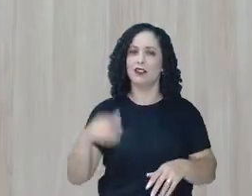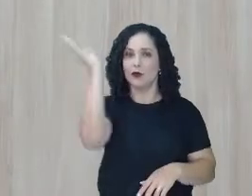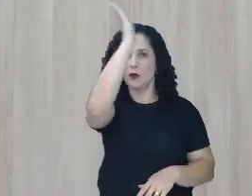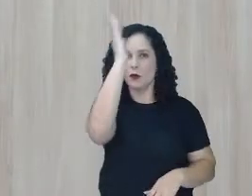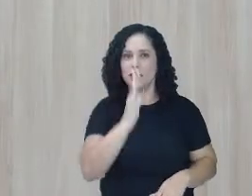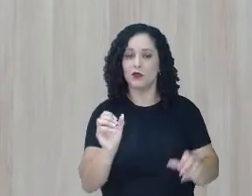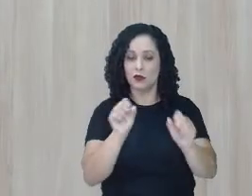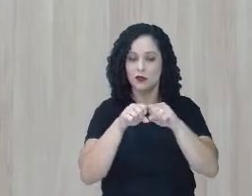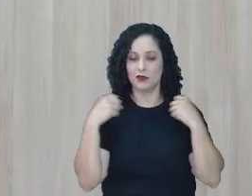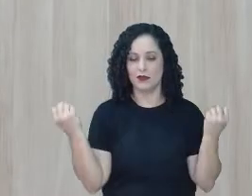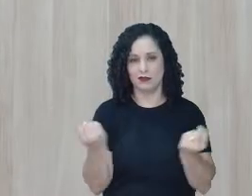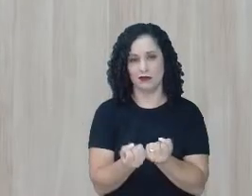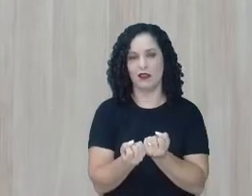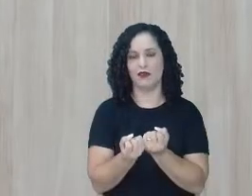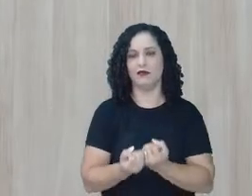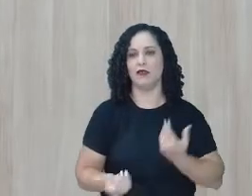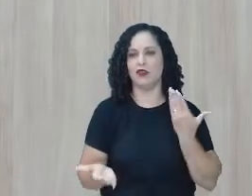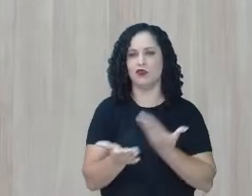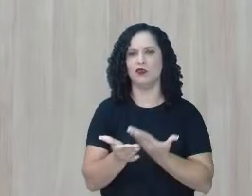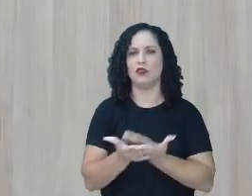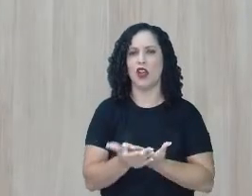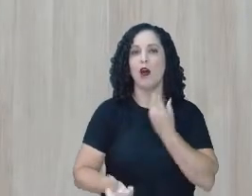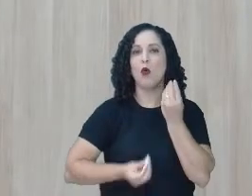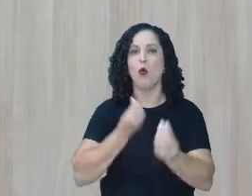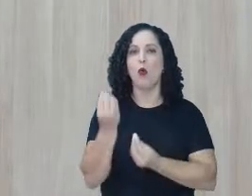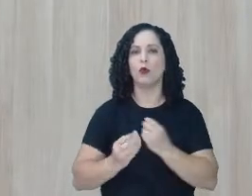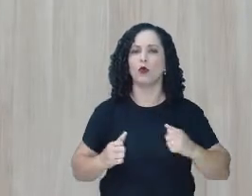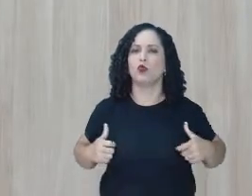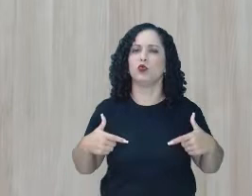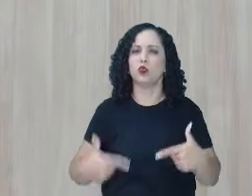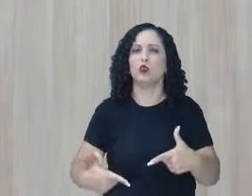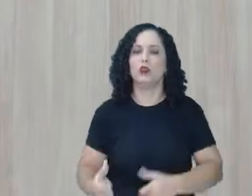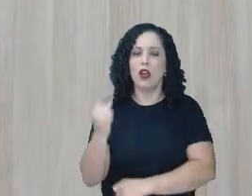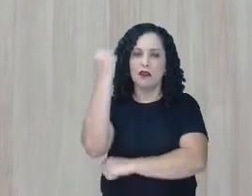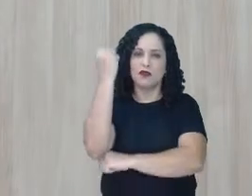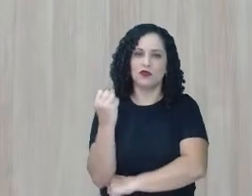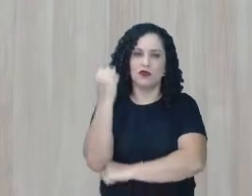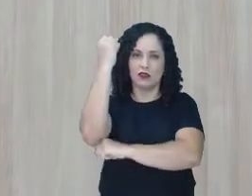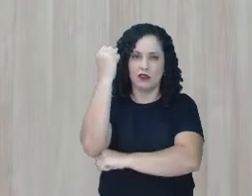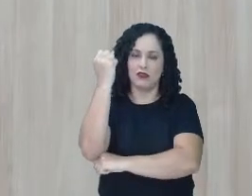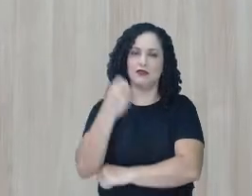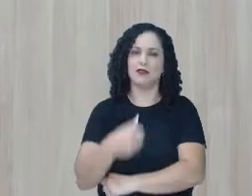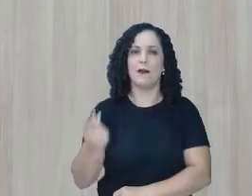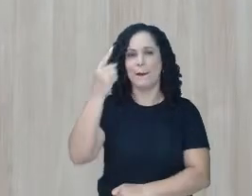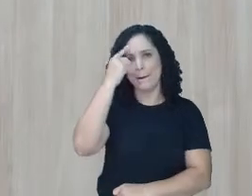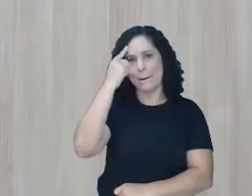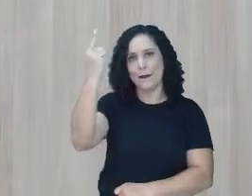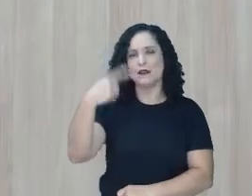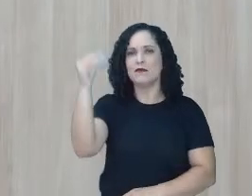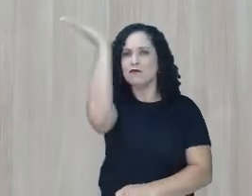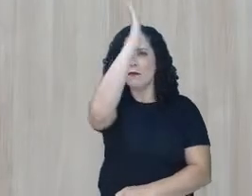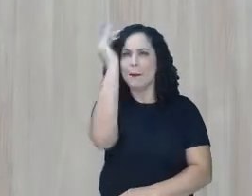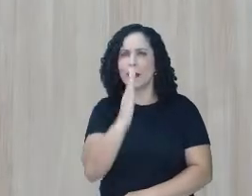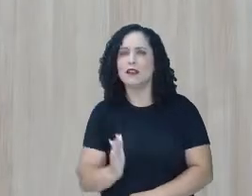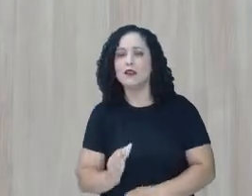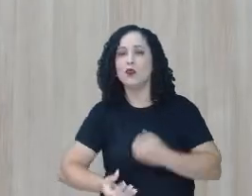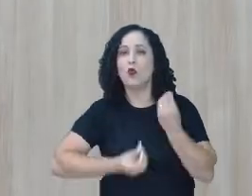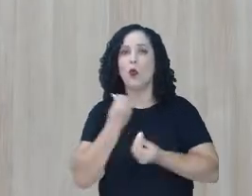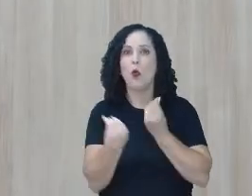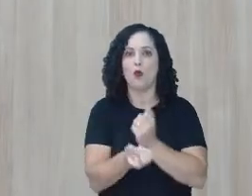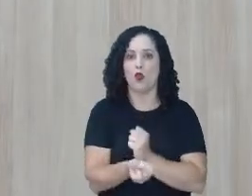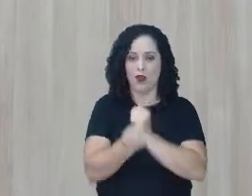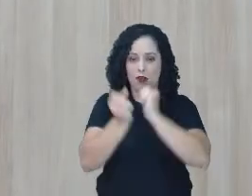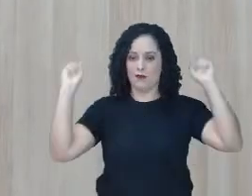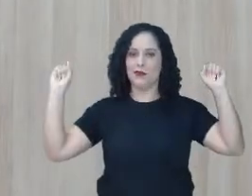gente vai estudar, sobretudo, as formas de resistência e pensar um pouco nesse Brasil pós-abolição, tá certo? Então, vamos embora